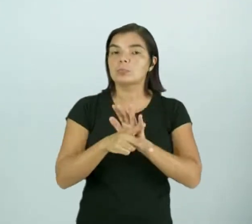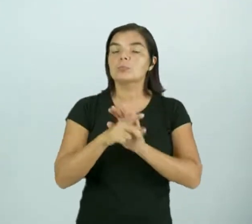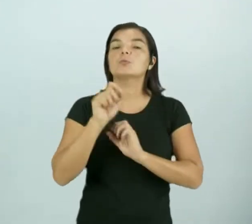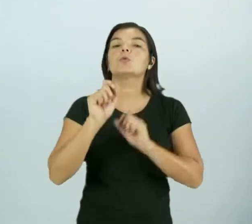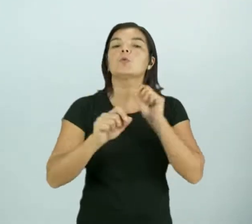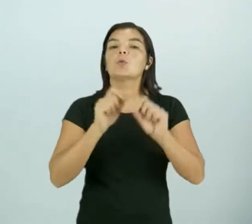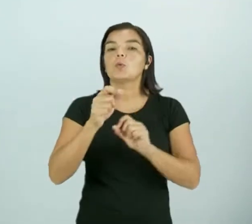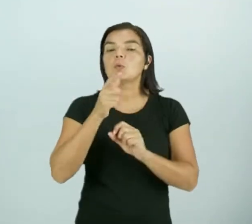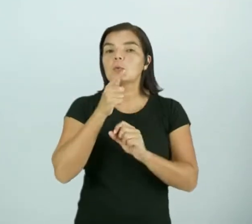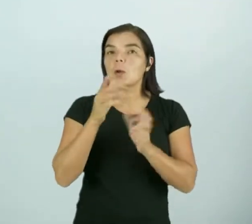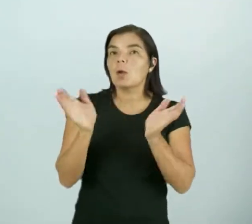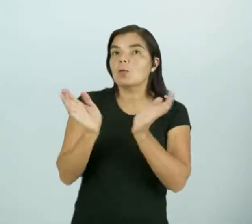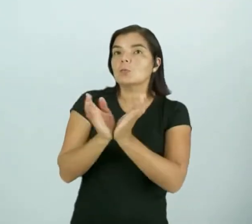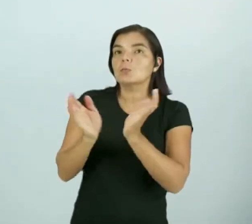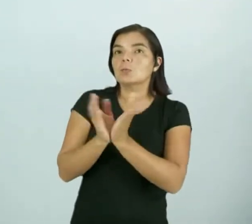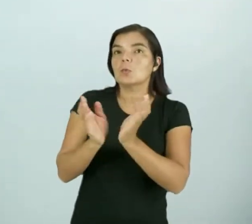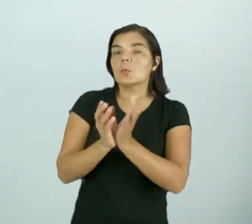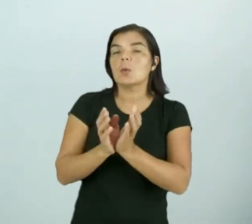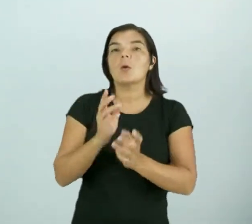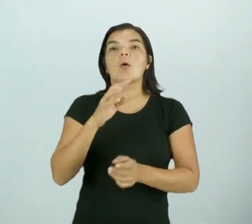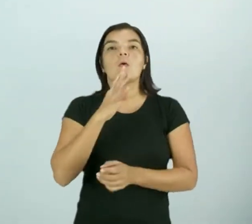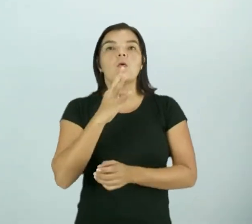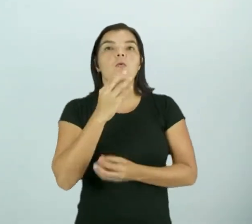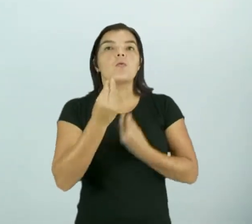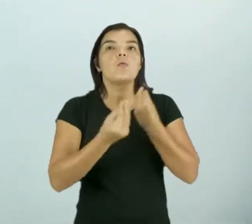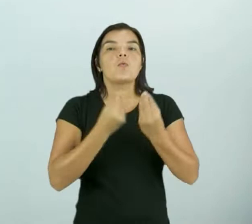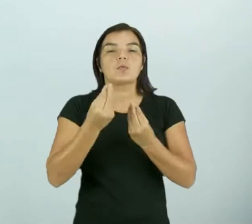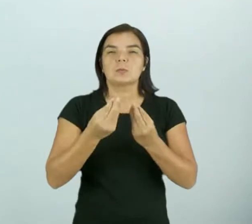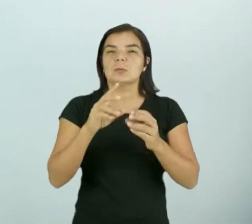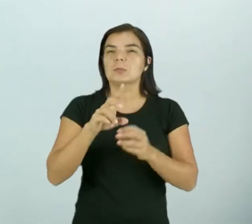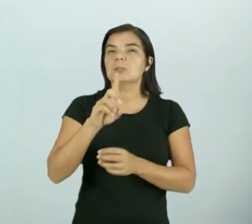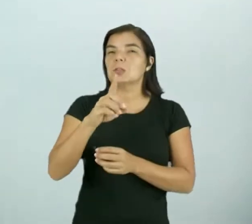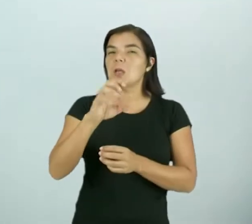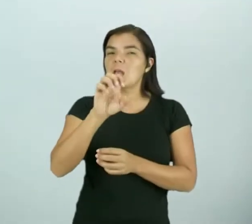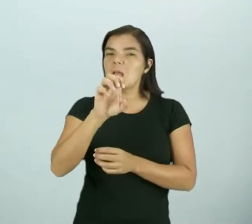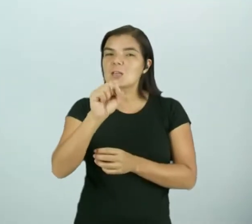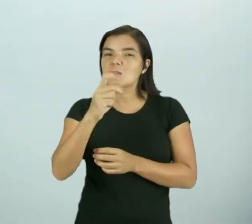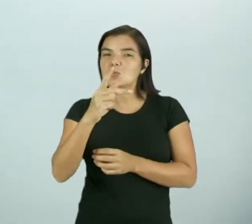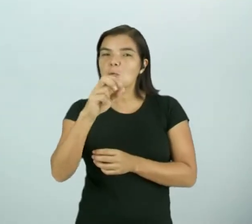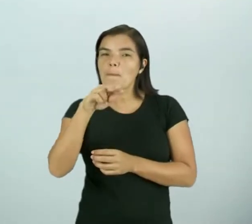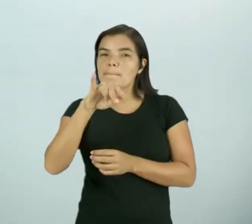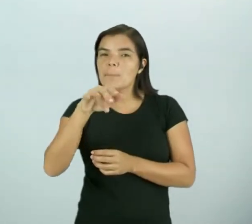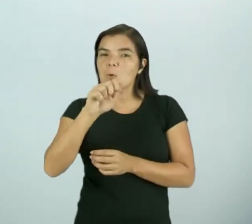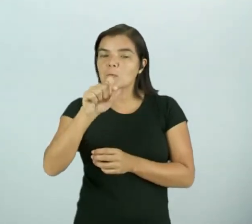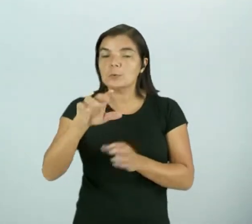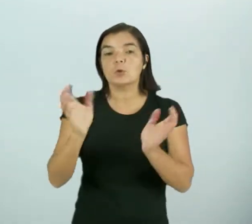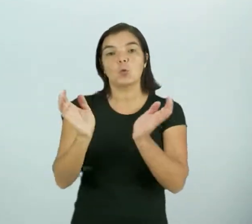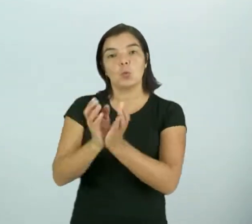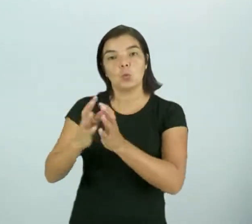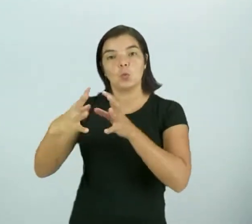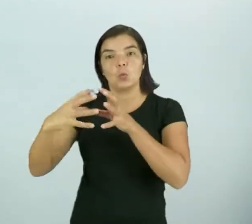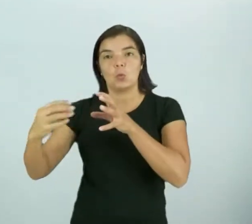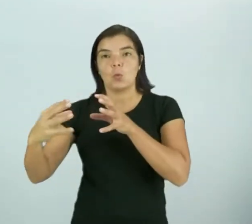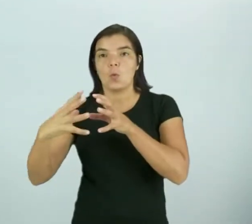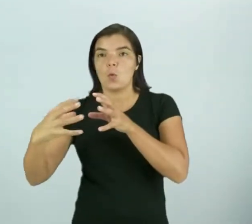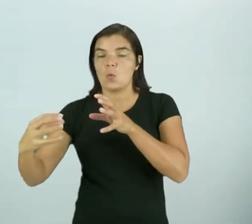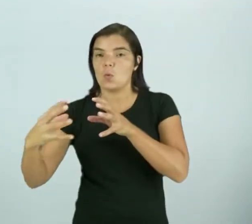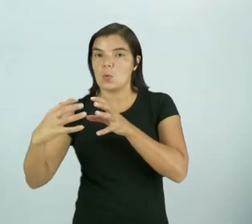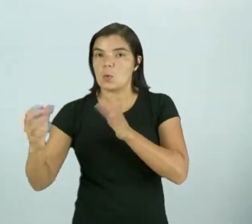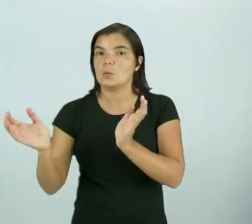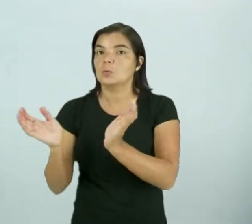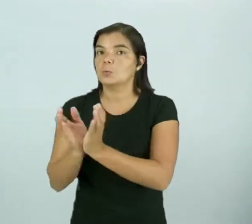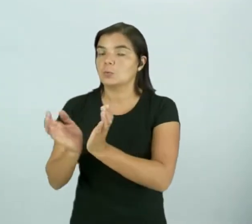filo Porífera e são popularmente conhecidos de esponjas. Já os quinidários, eles pertencem ao filo